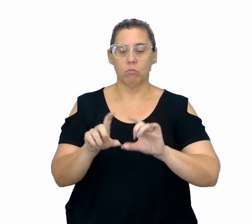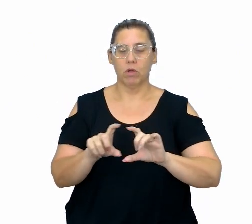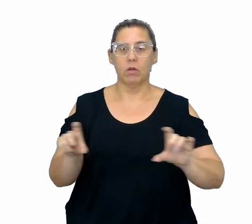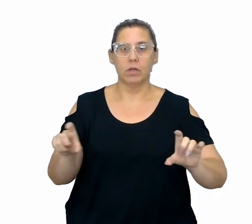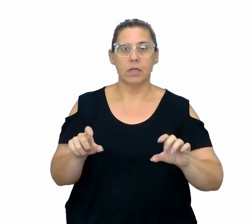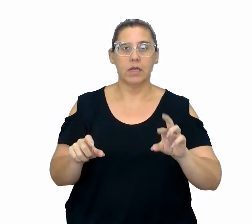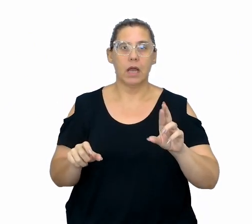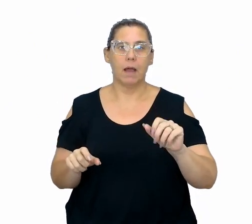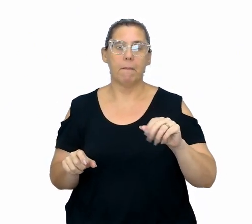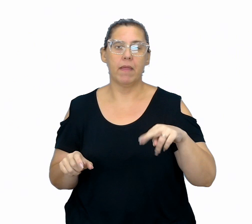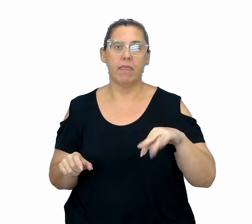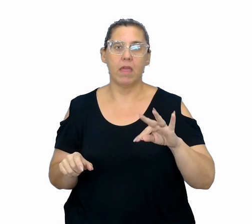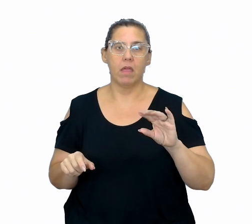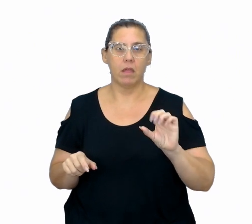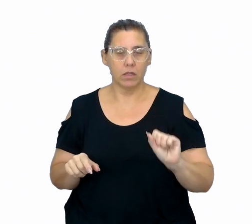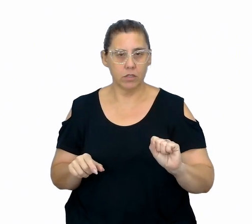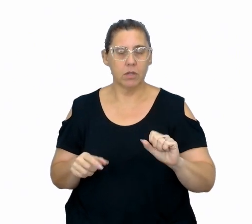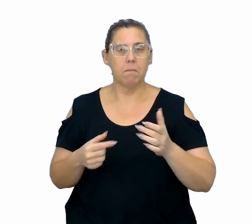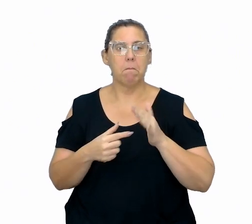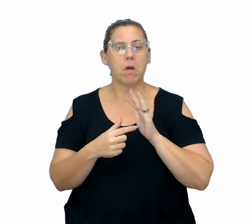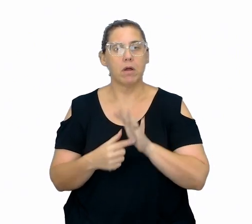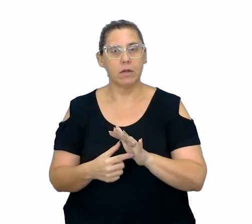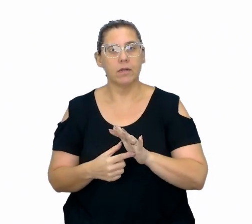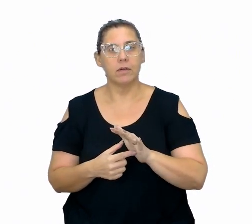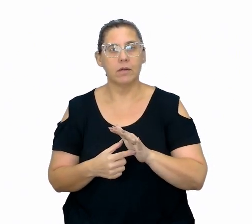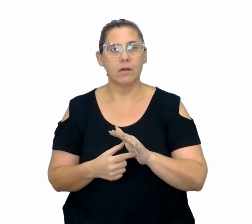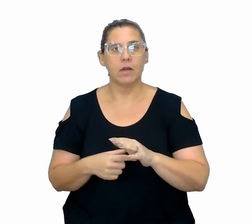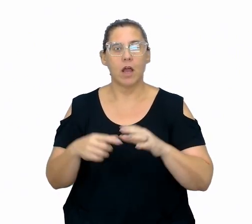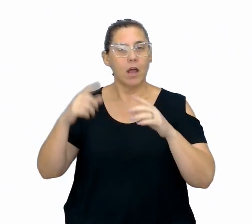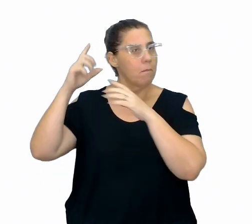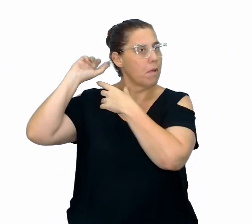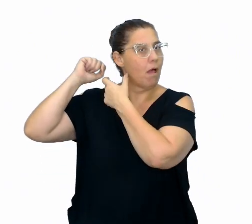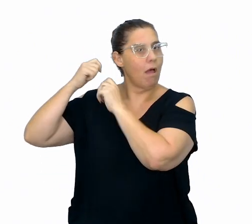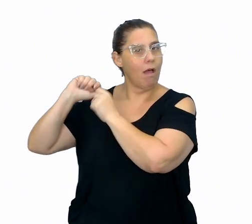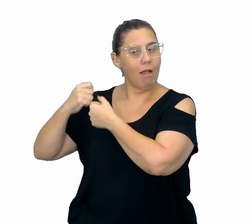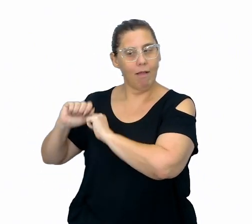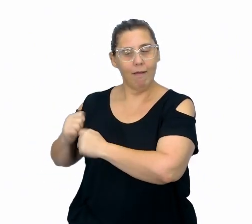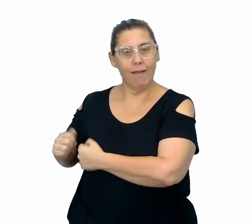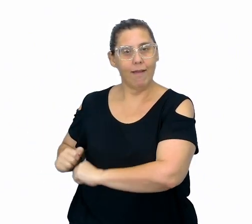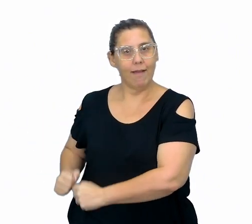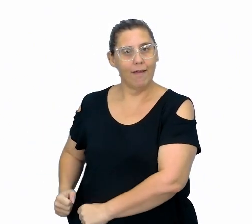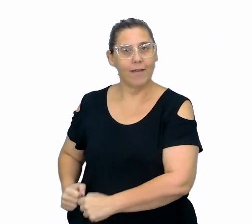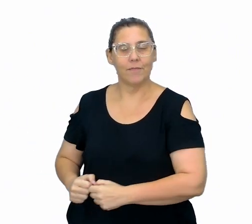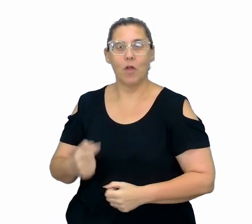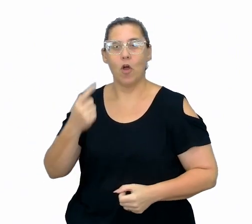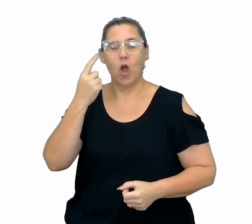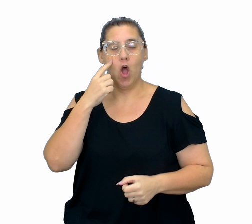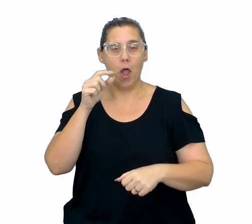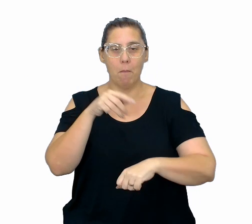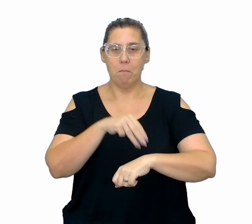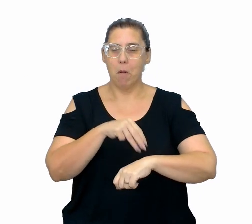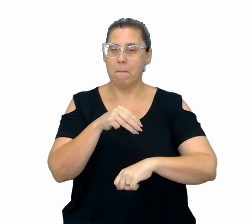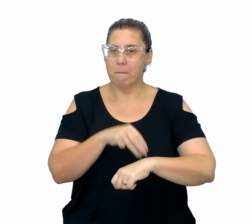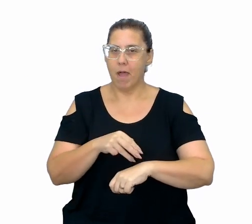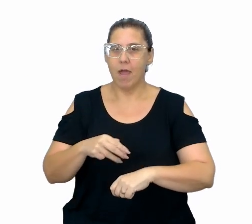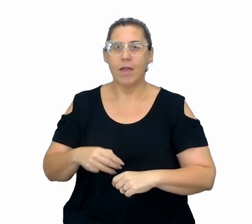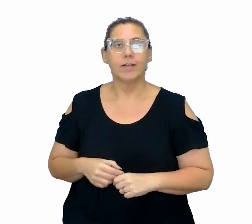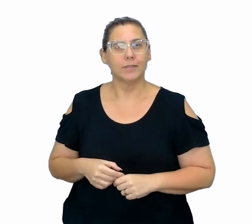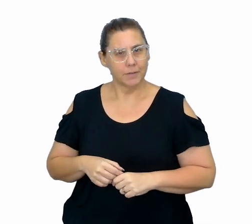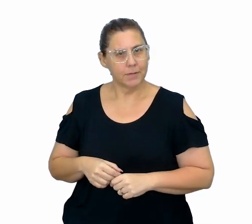fala em rabanete, evidencia-se que se trata de Rapunzel. Vejam como esse momento é